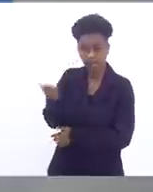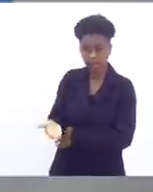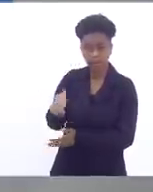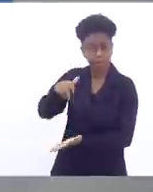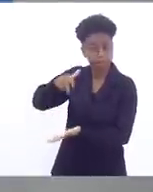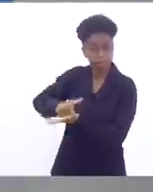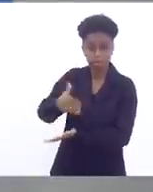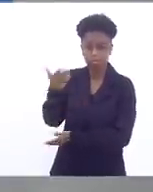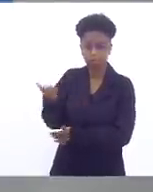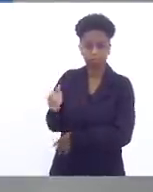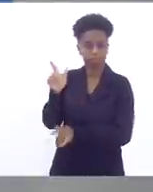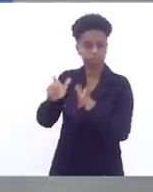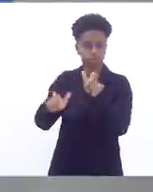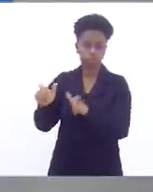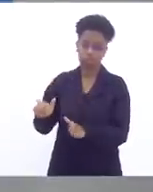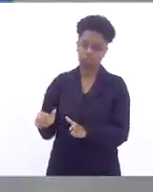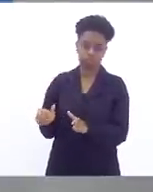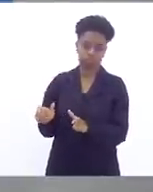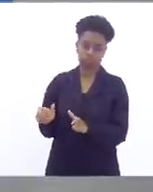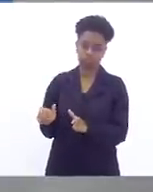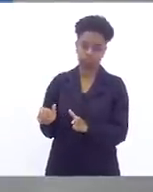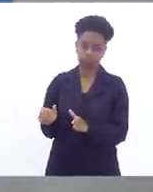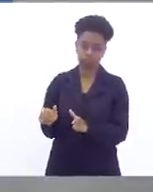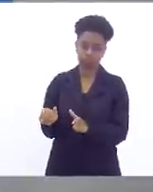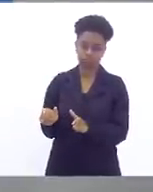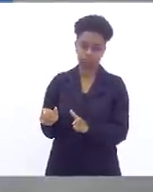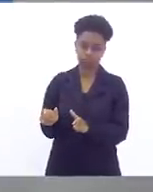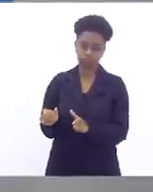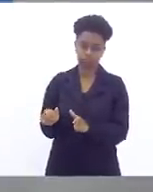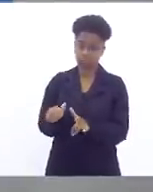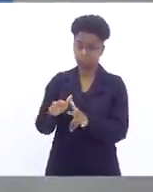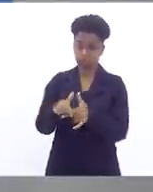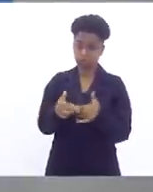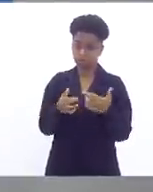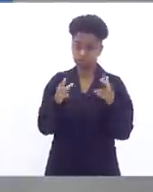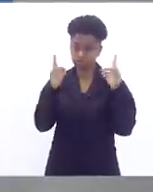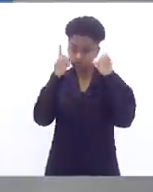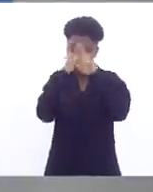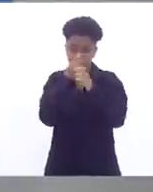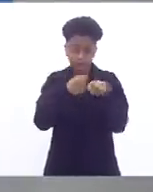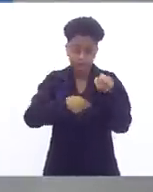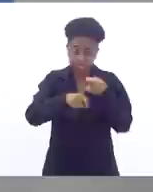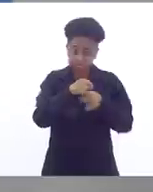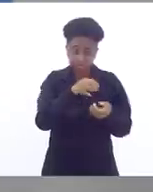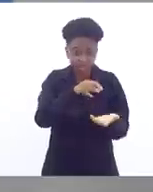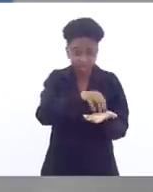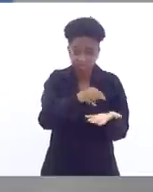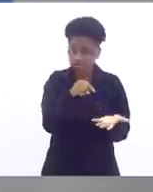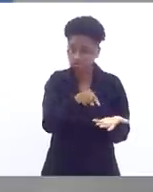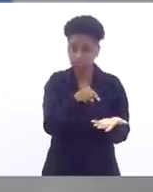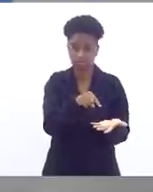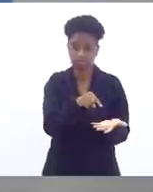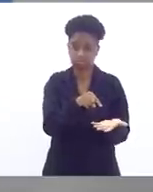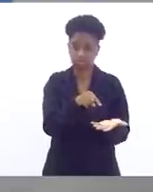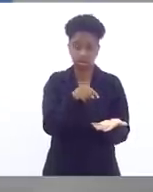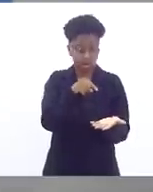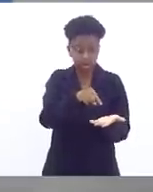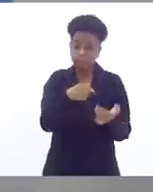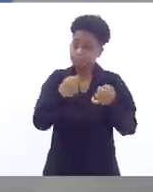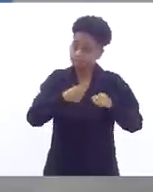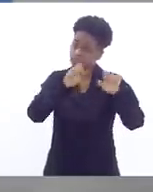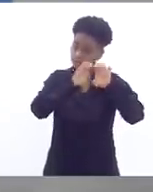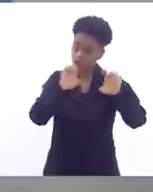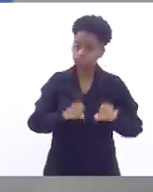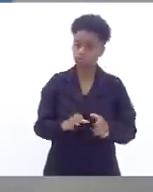a gente não pode apunir as pessoas ter uma dificuldade administrativa do órgão órgão tem que se estruturar